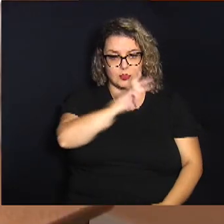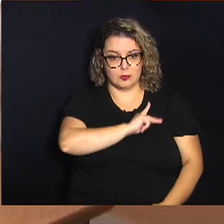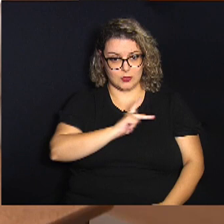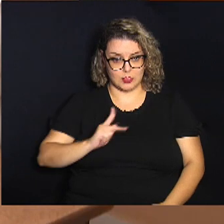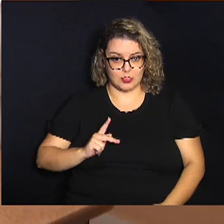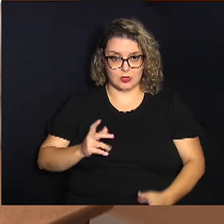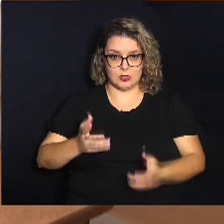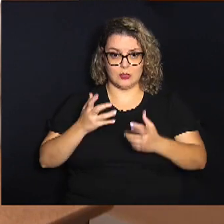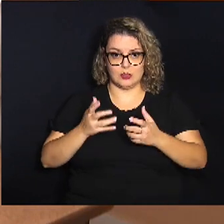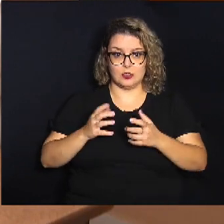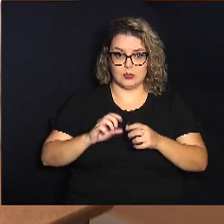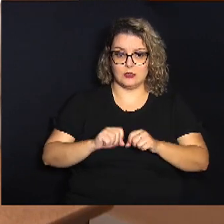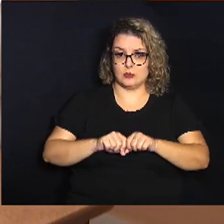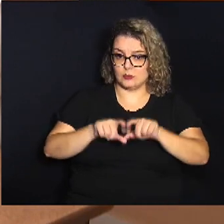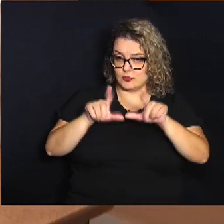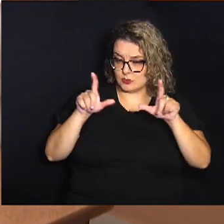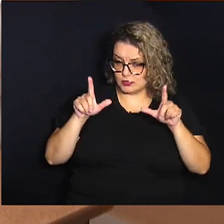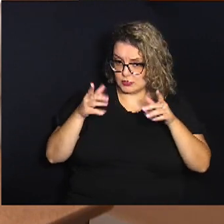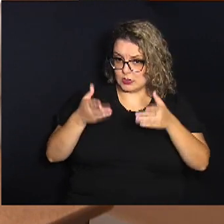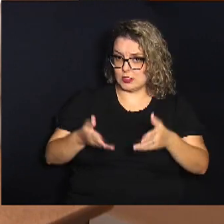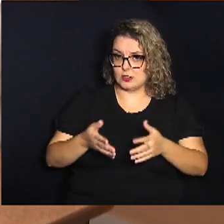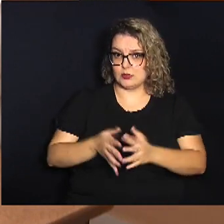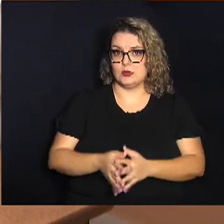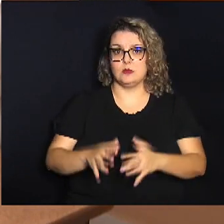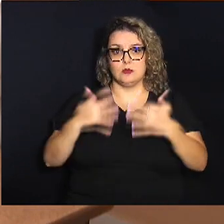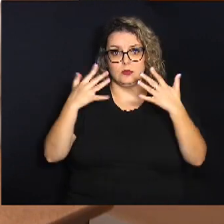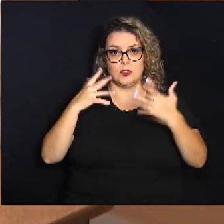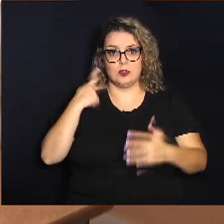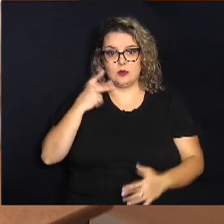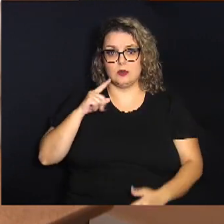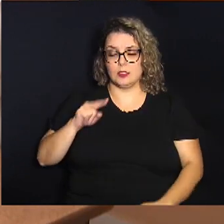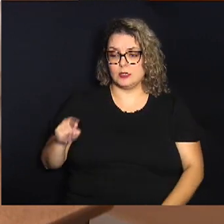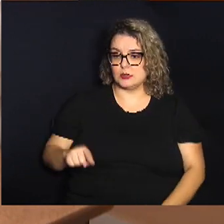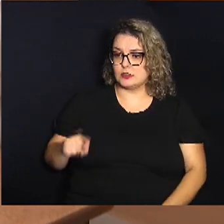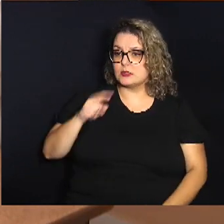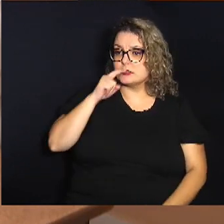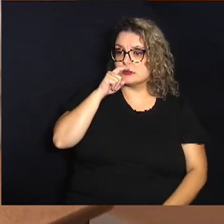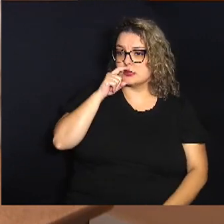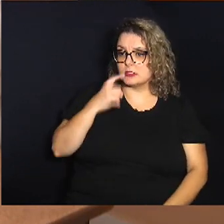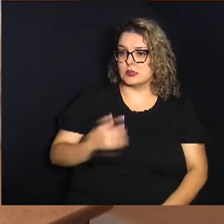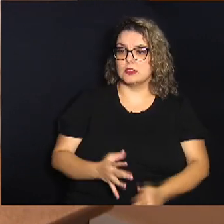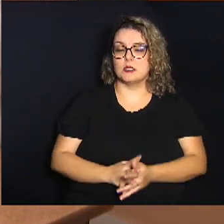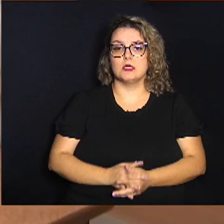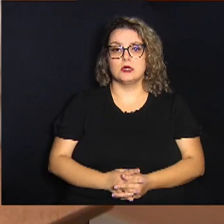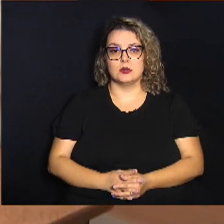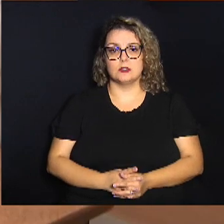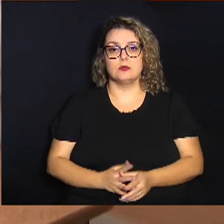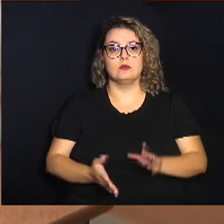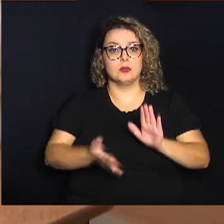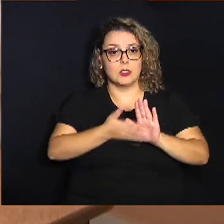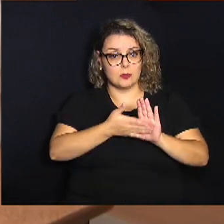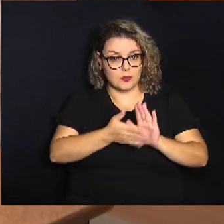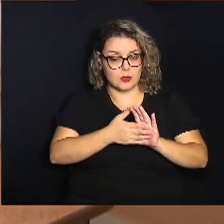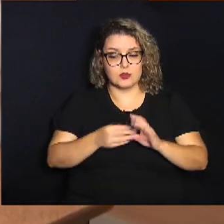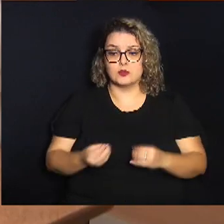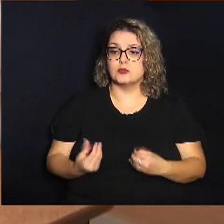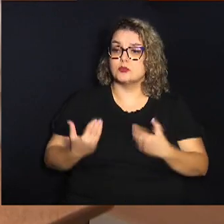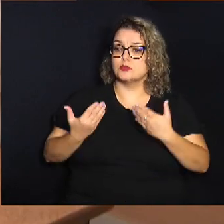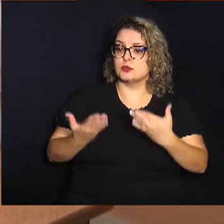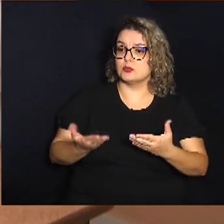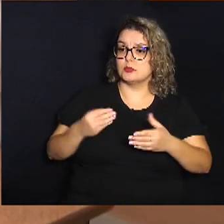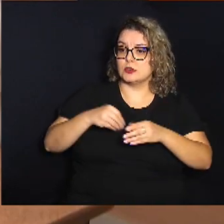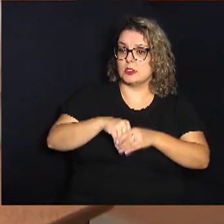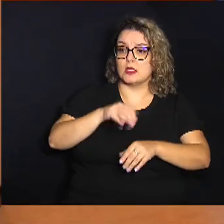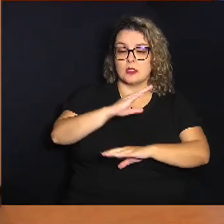quero só deixar um destaque aqui e parabenizar o vereador Zé Carlos pela propositura que ele colocou nessa casa,